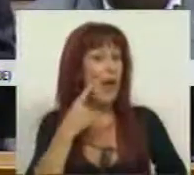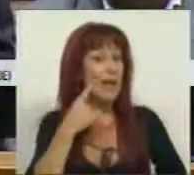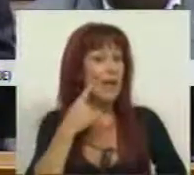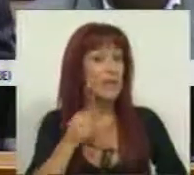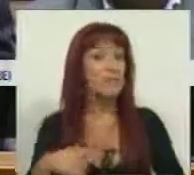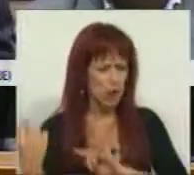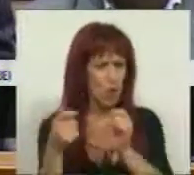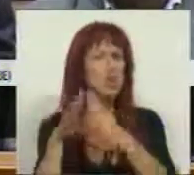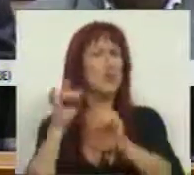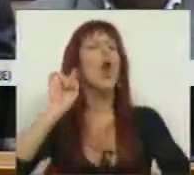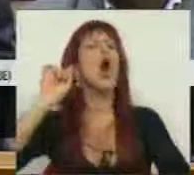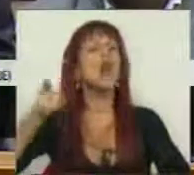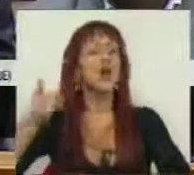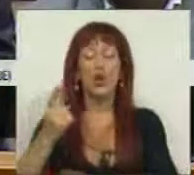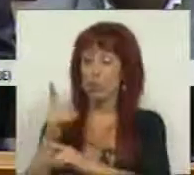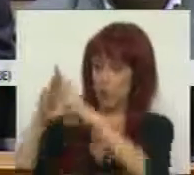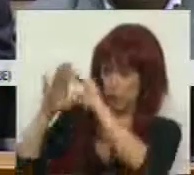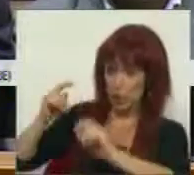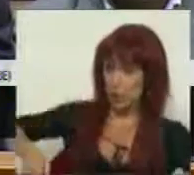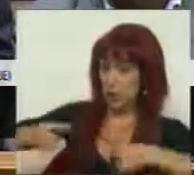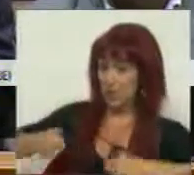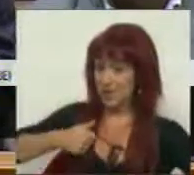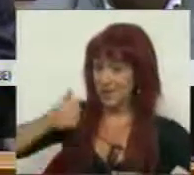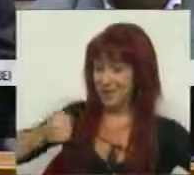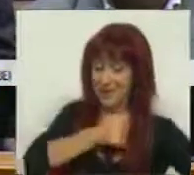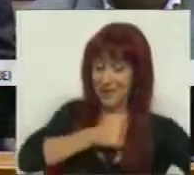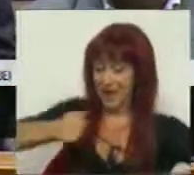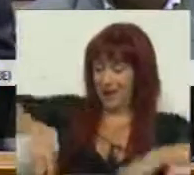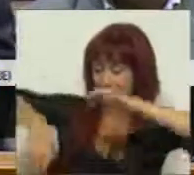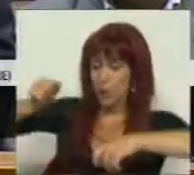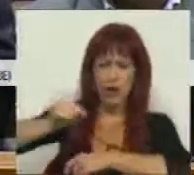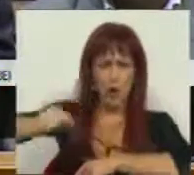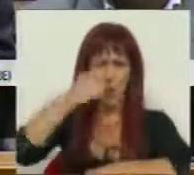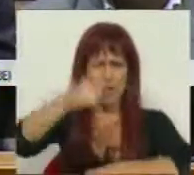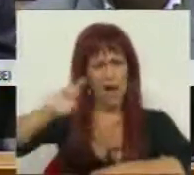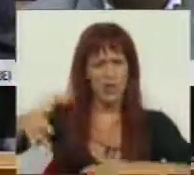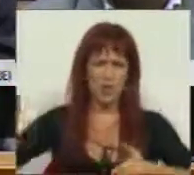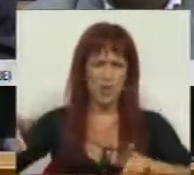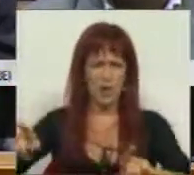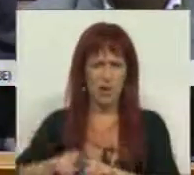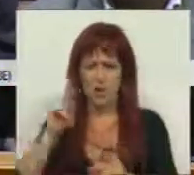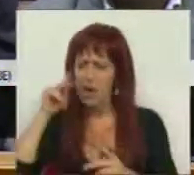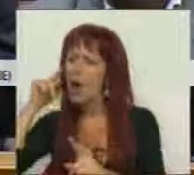temos de discutir um modelo, porque um modelo de reabilitação urbana que é contra as populações e que é